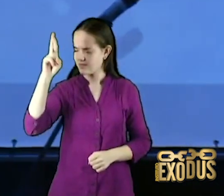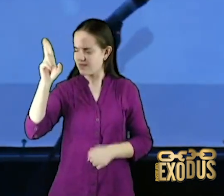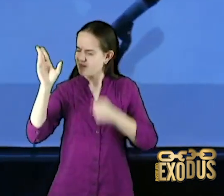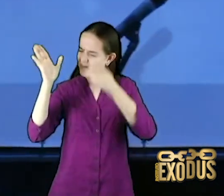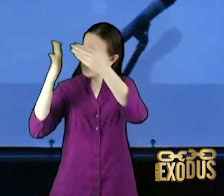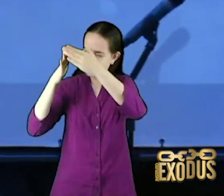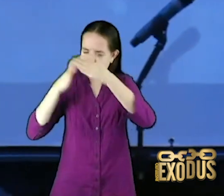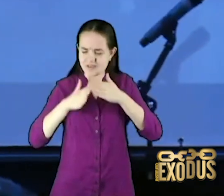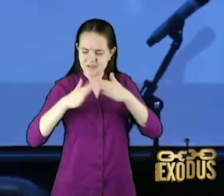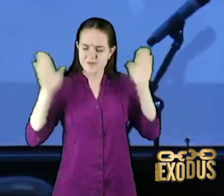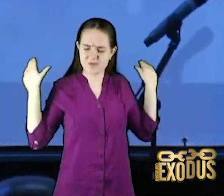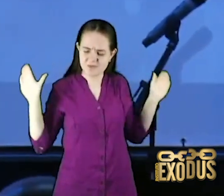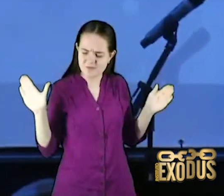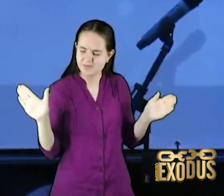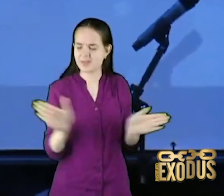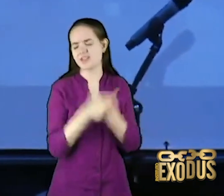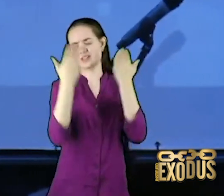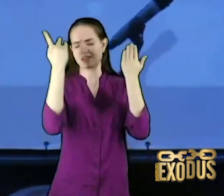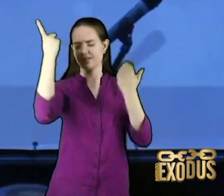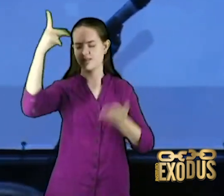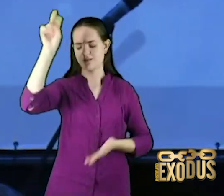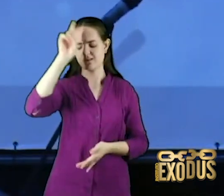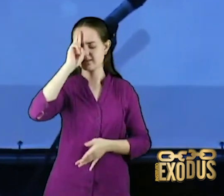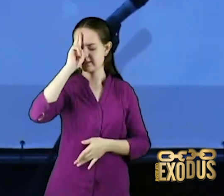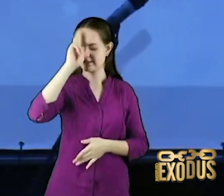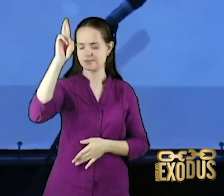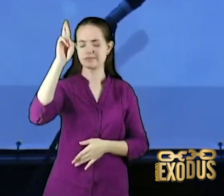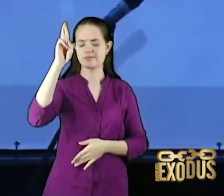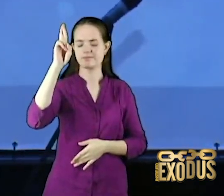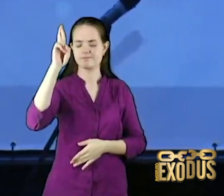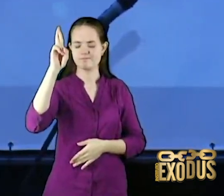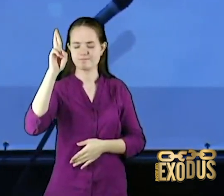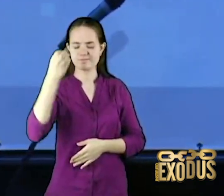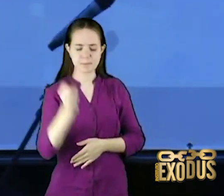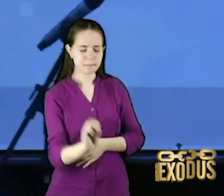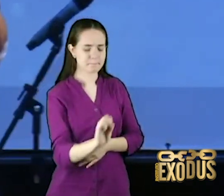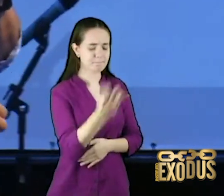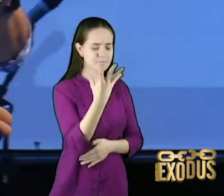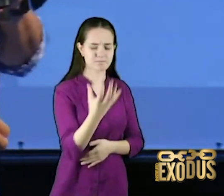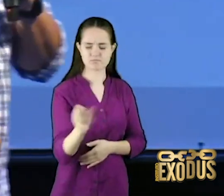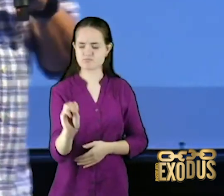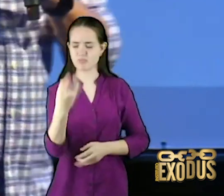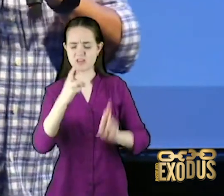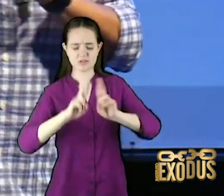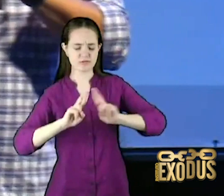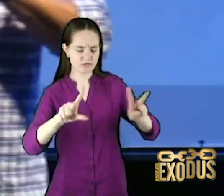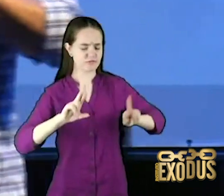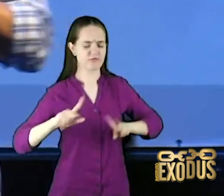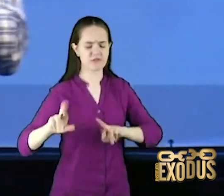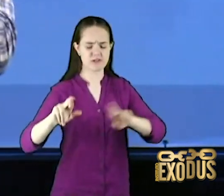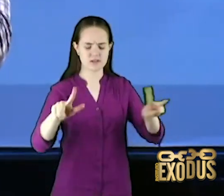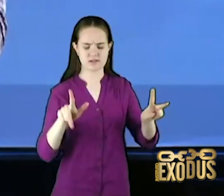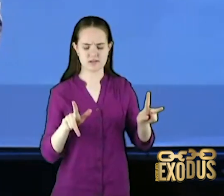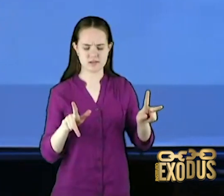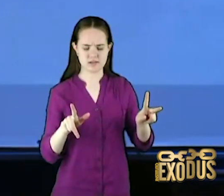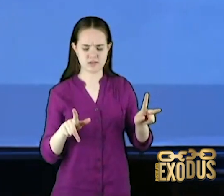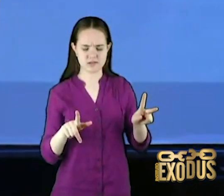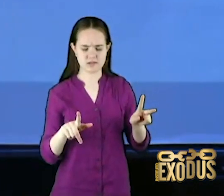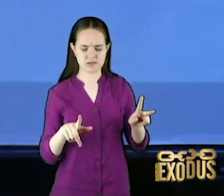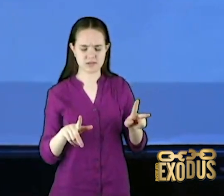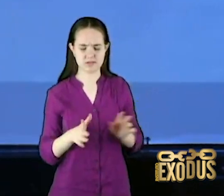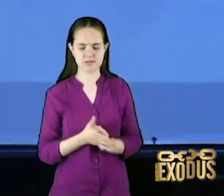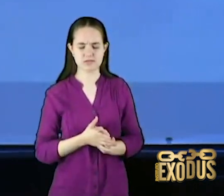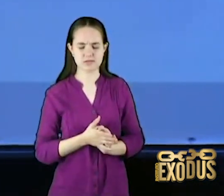milagre do Senhor, milagre. São situações que são adversas, são situações que são